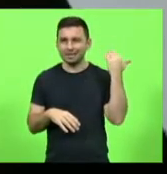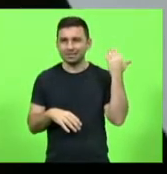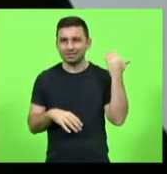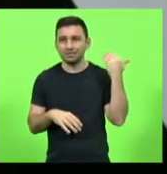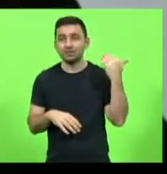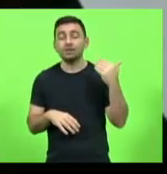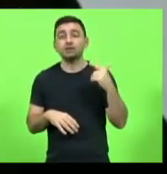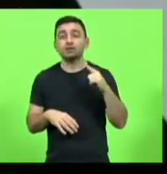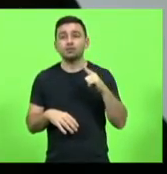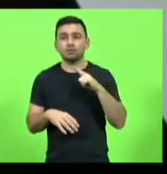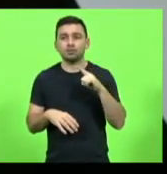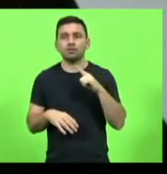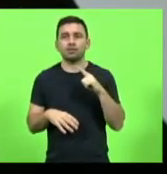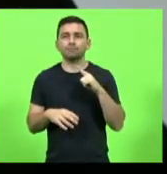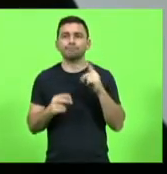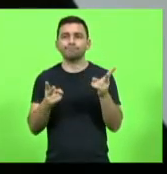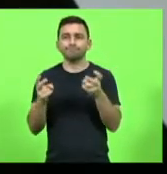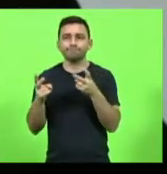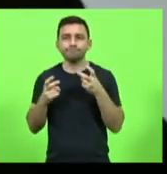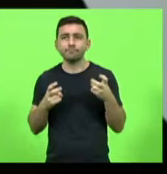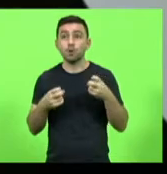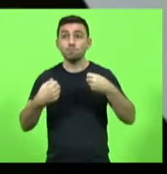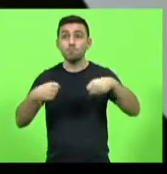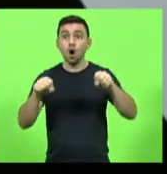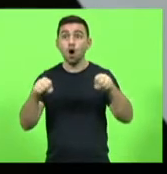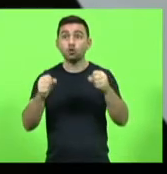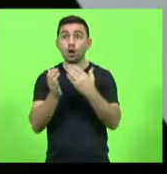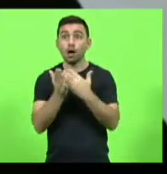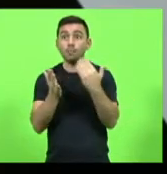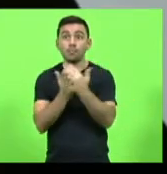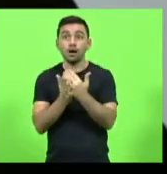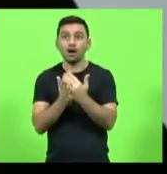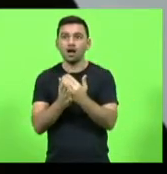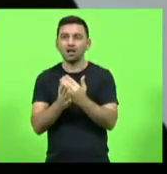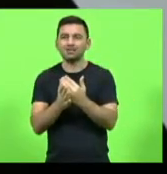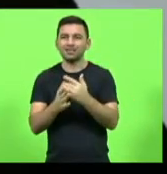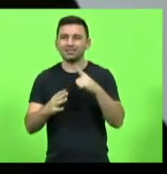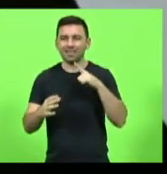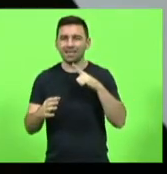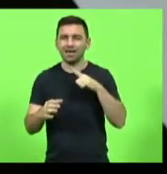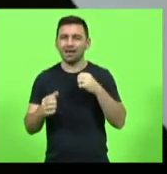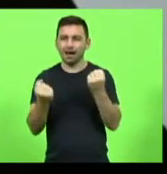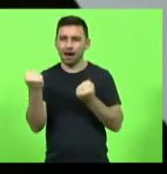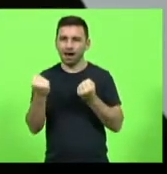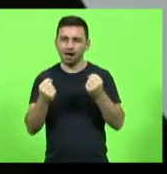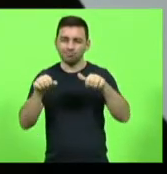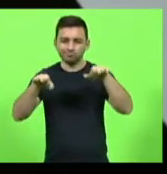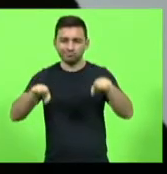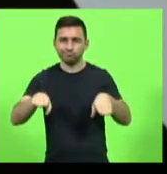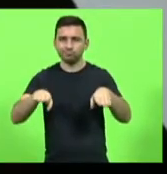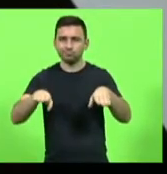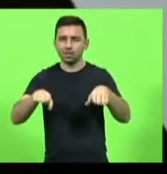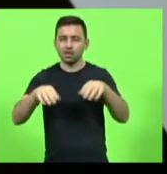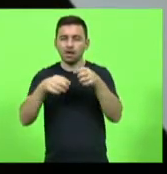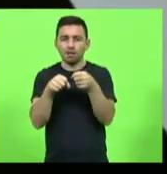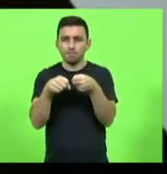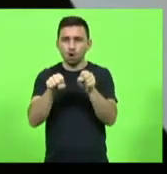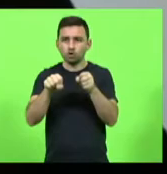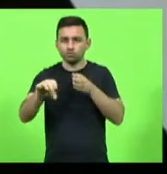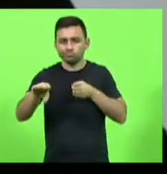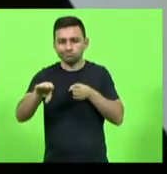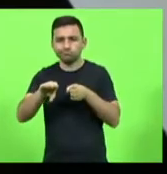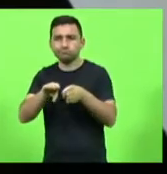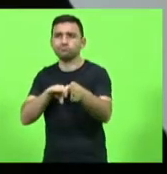vê muitas motos passando, chamado corredor, entre os carros. E aquilo, para quem tem